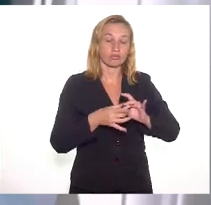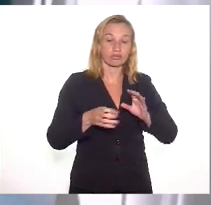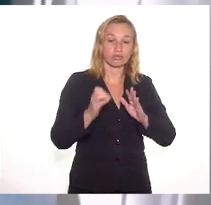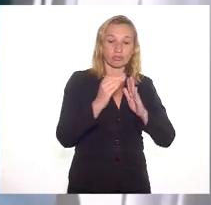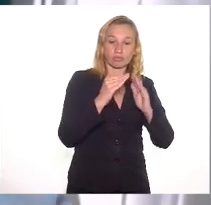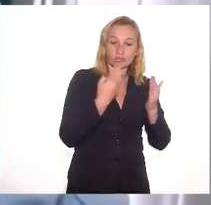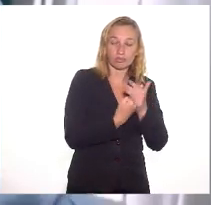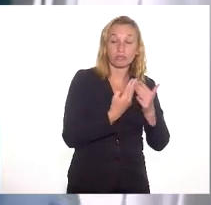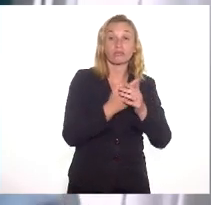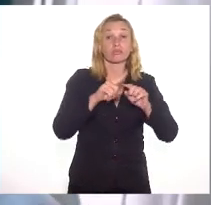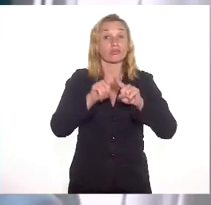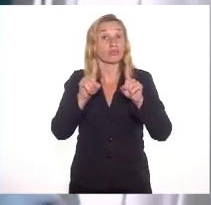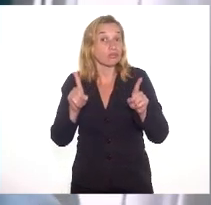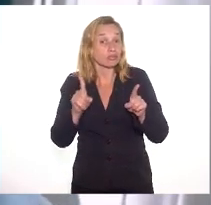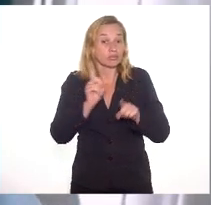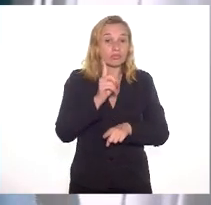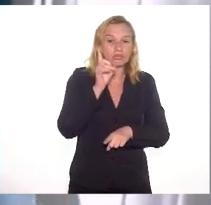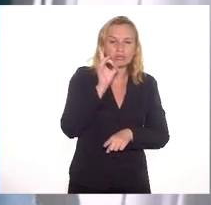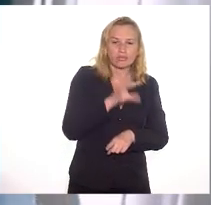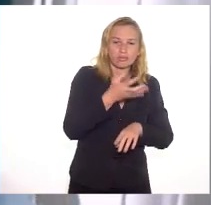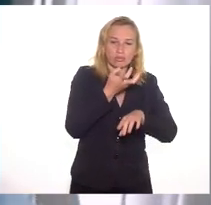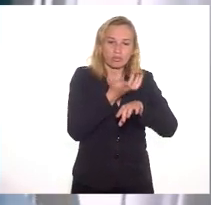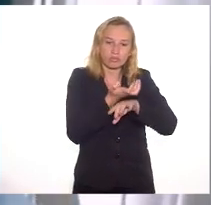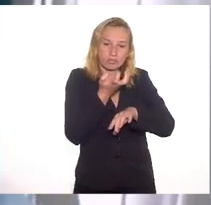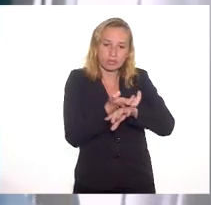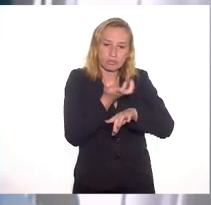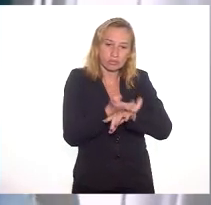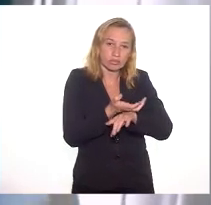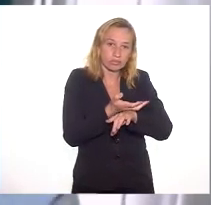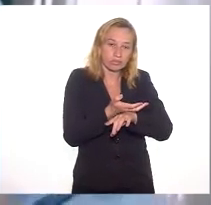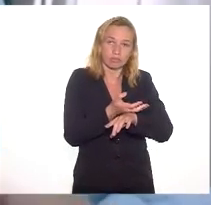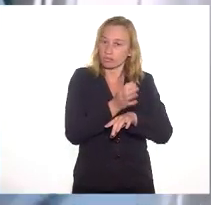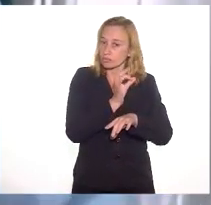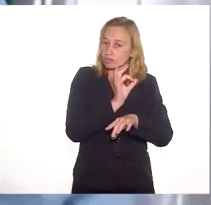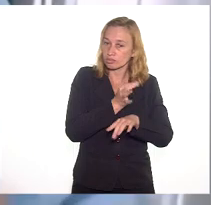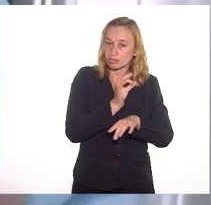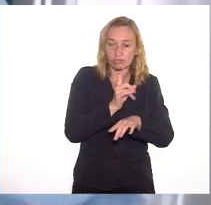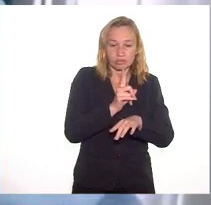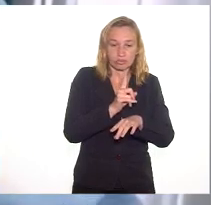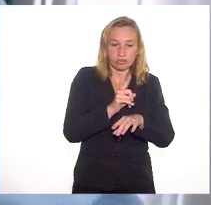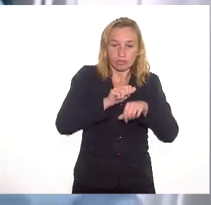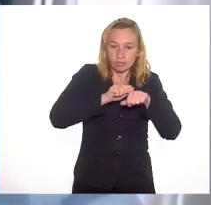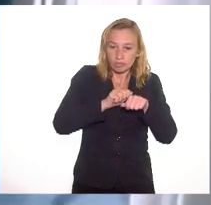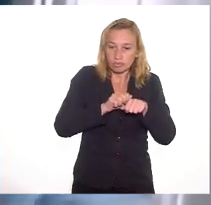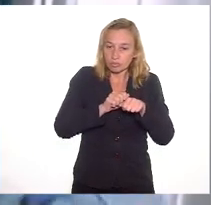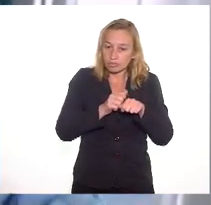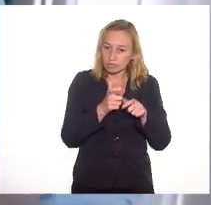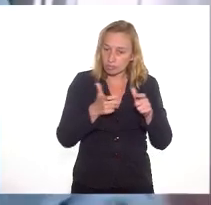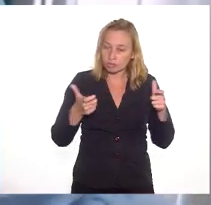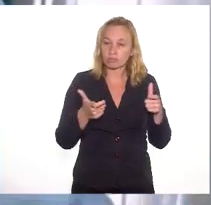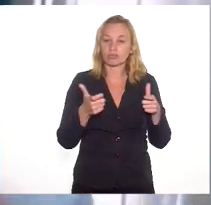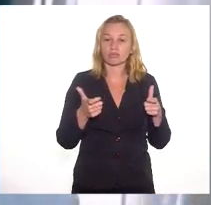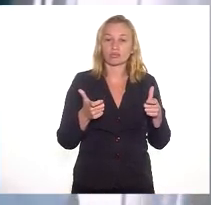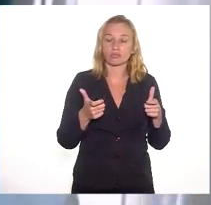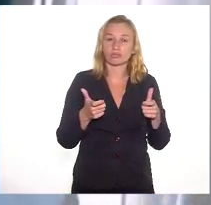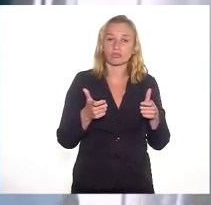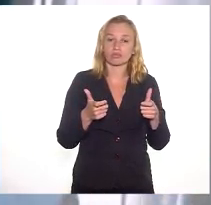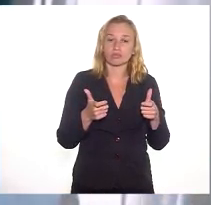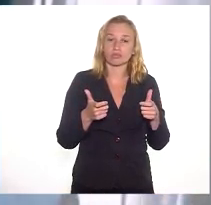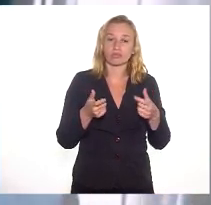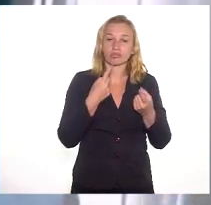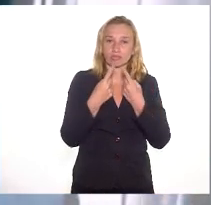mas tratam não como uma disciplina específica, até porque, pela complexidade e pela abrangência